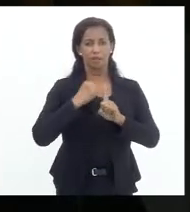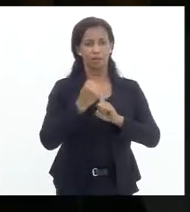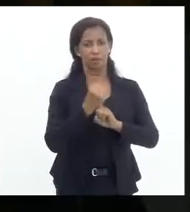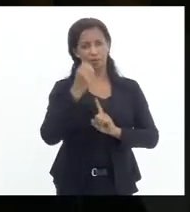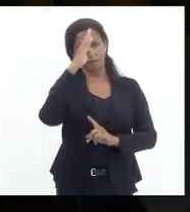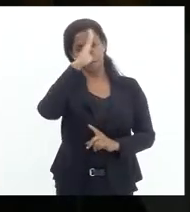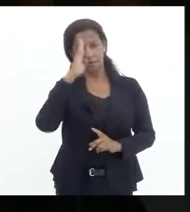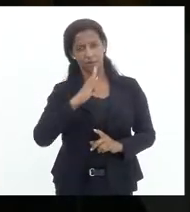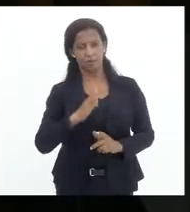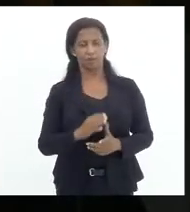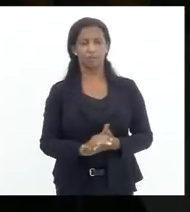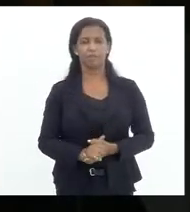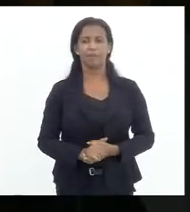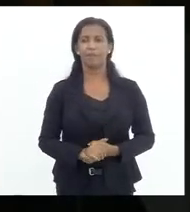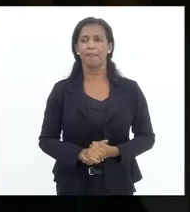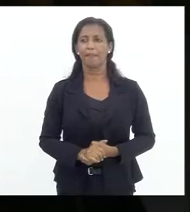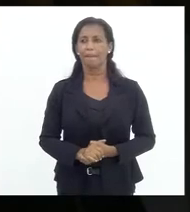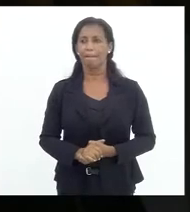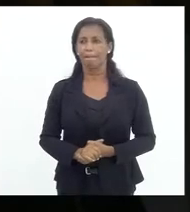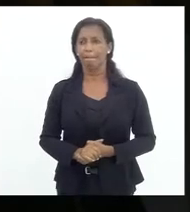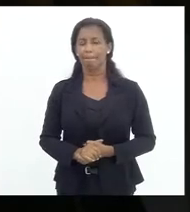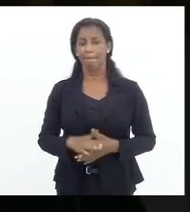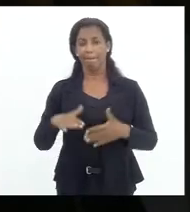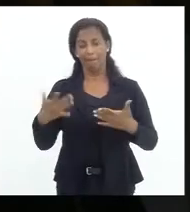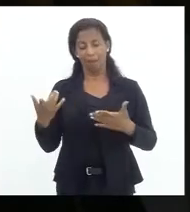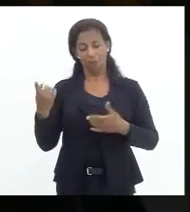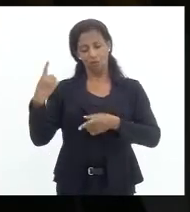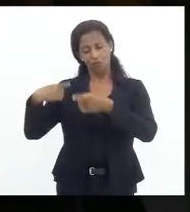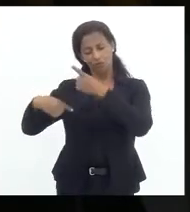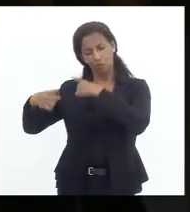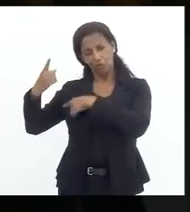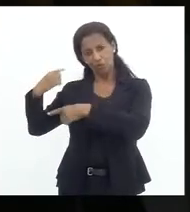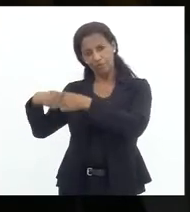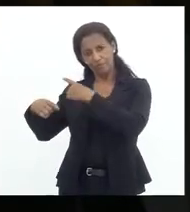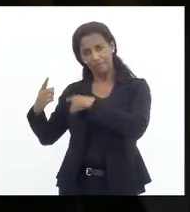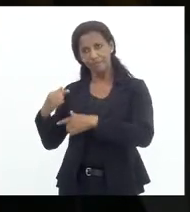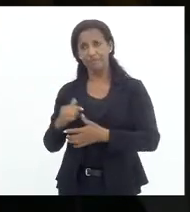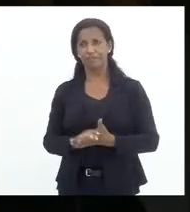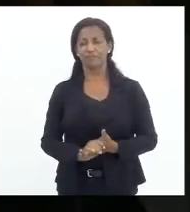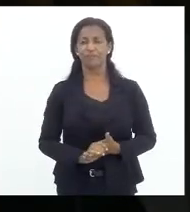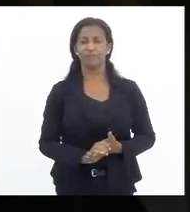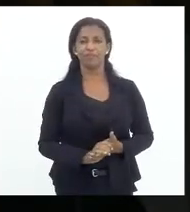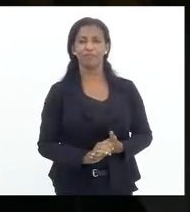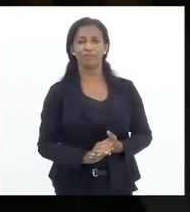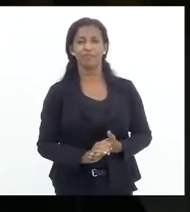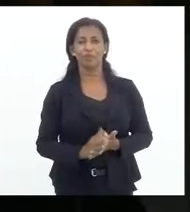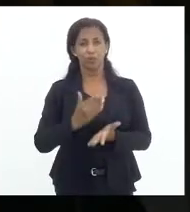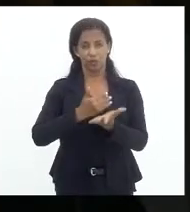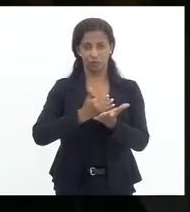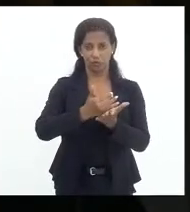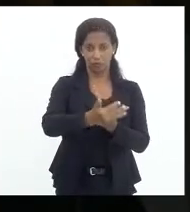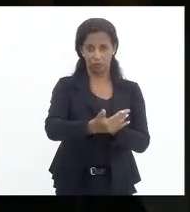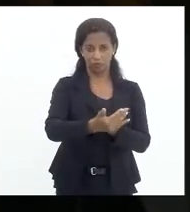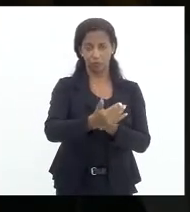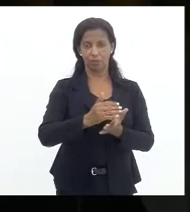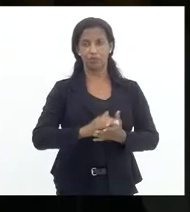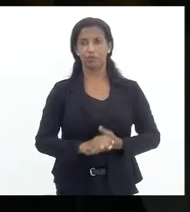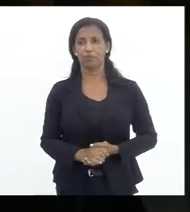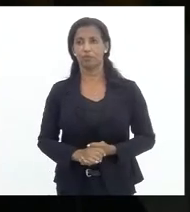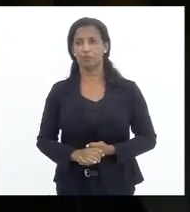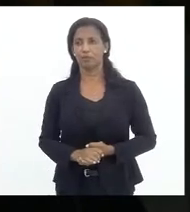brasileira então queijo voltaram aqui no expediente inicial